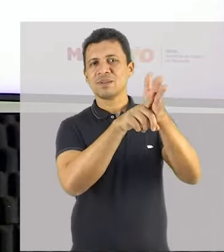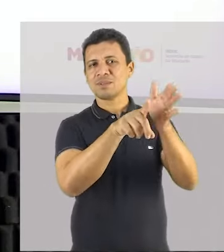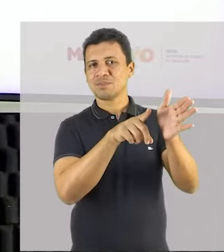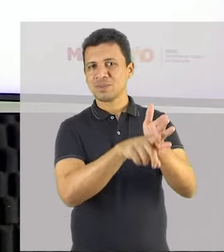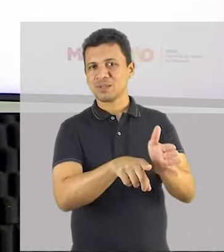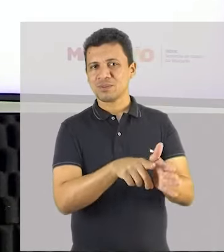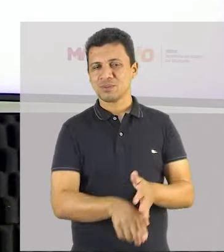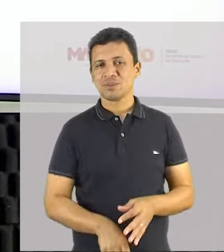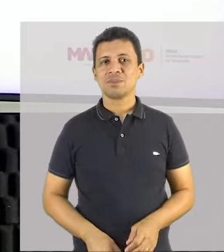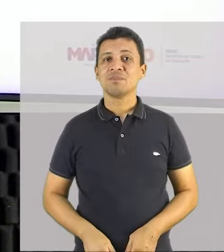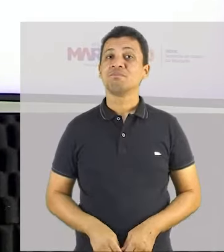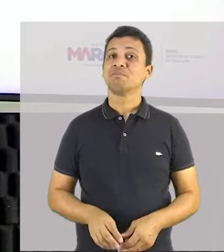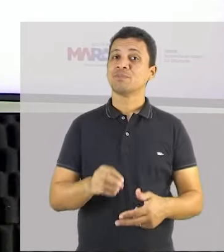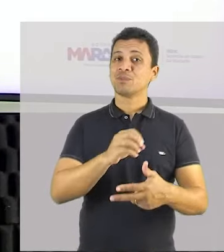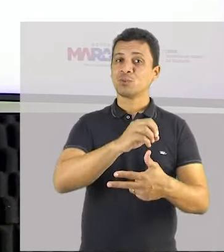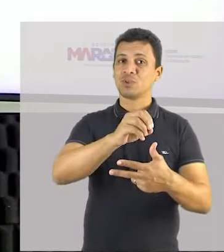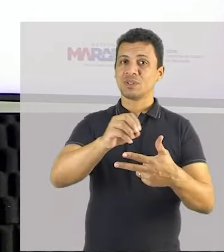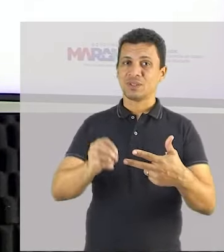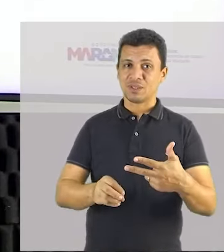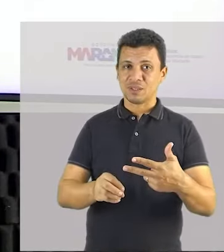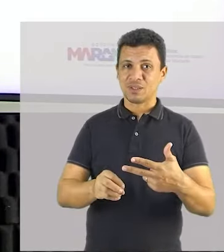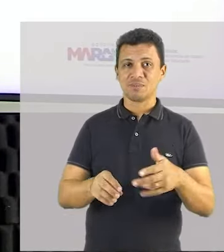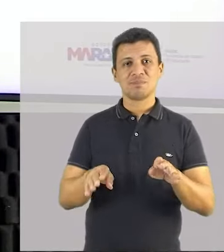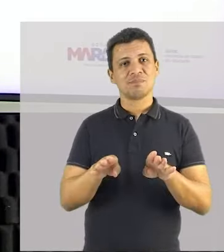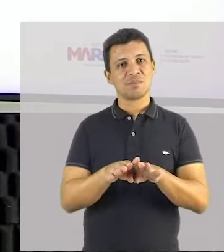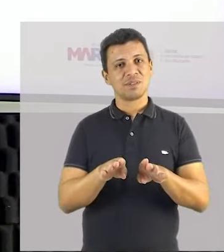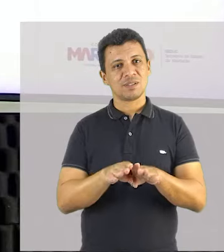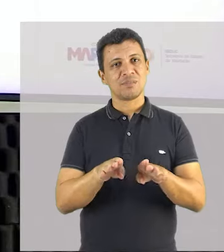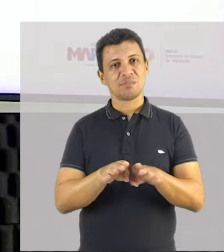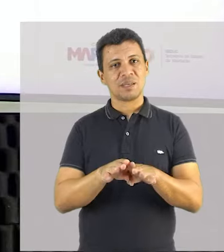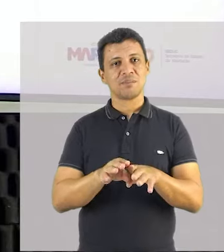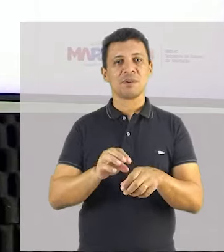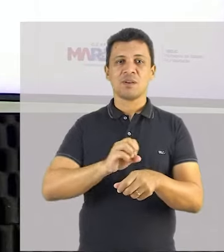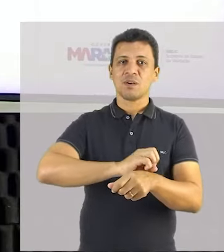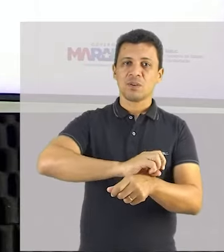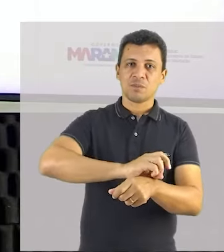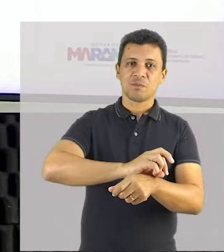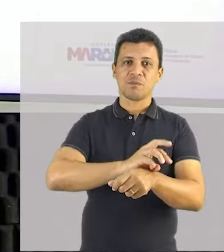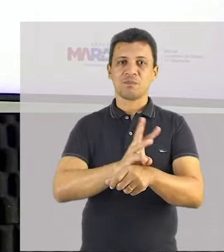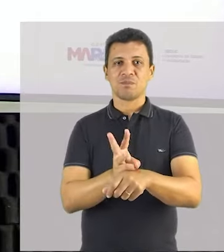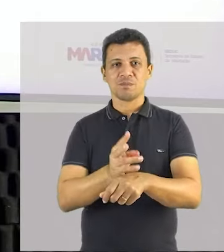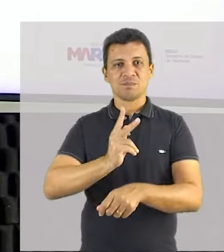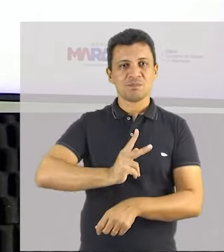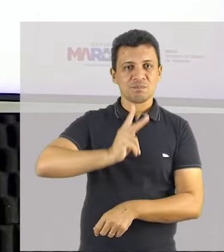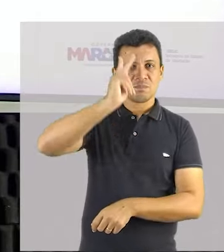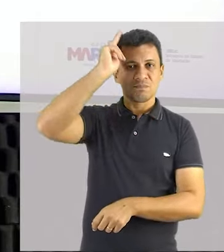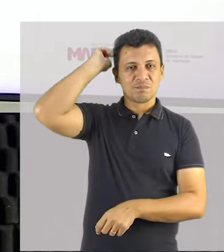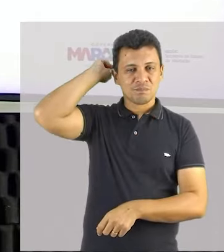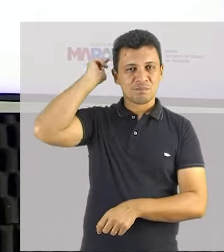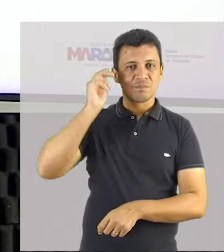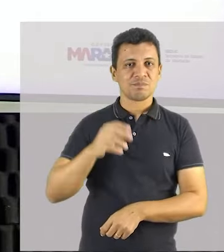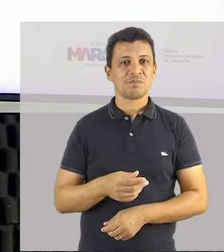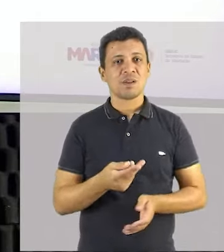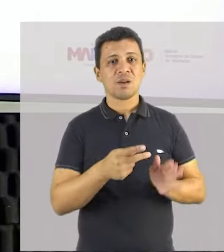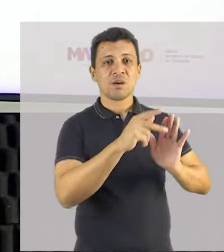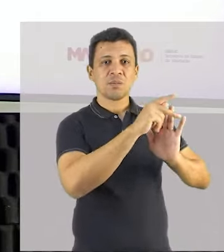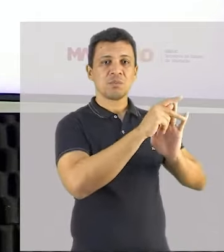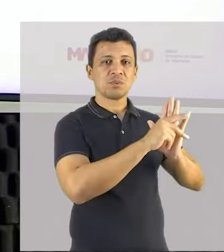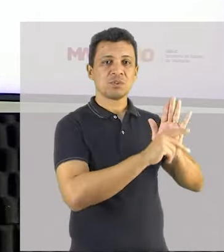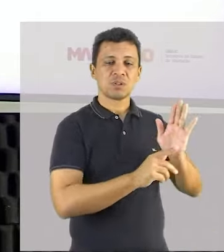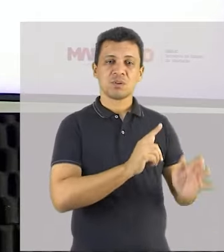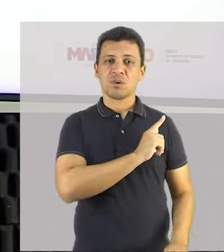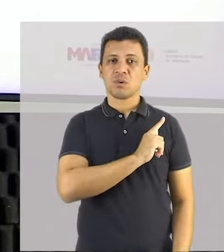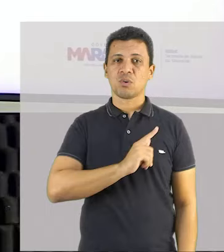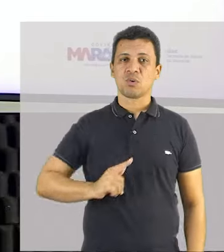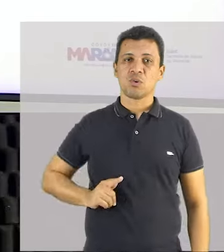aqui do Enem e do pais tá vestibular paz nessa iniciativa do Governo do Estado do Maranhão por